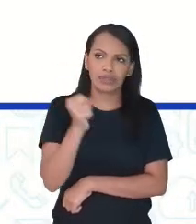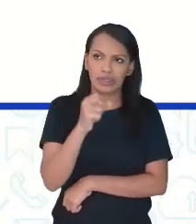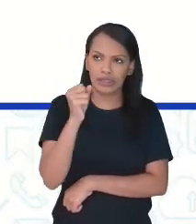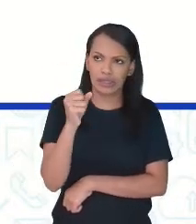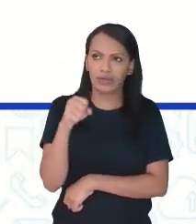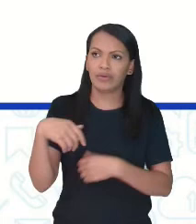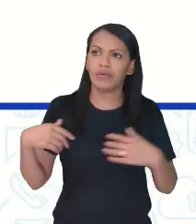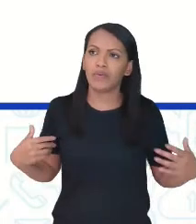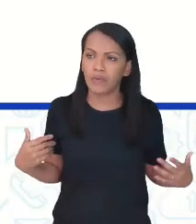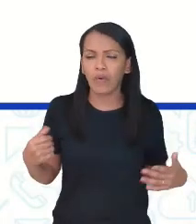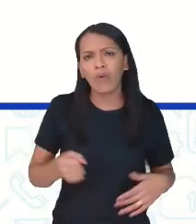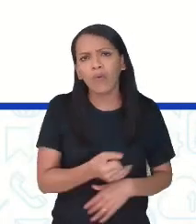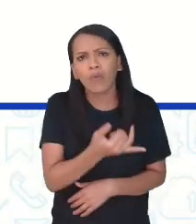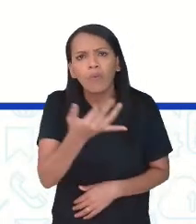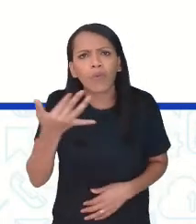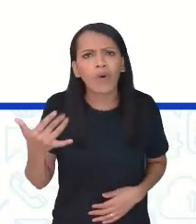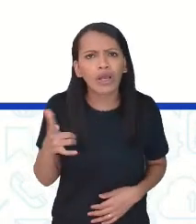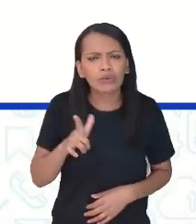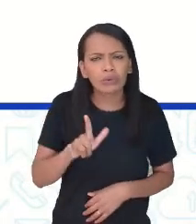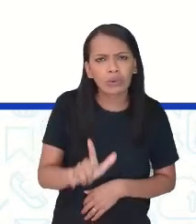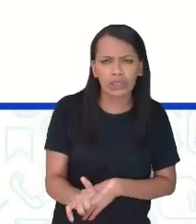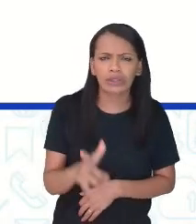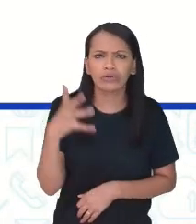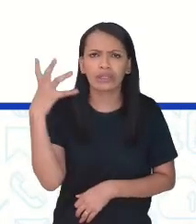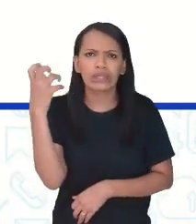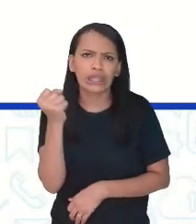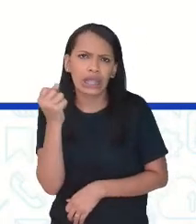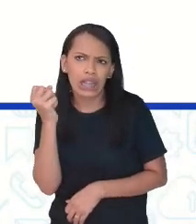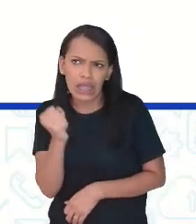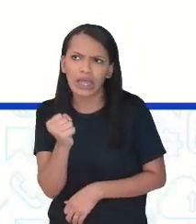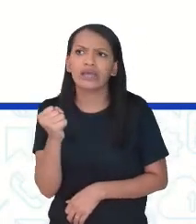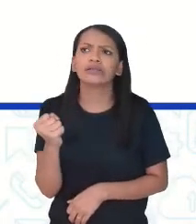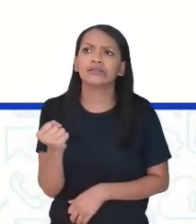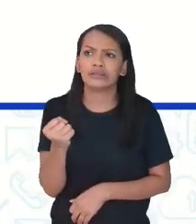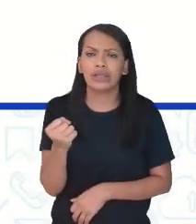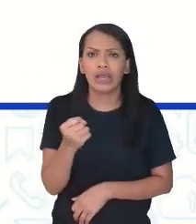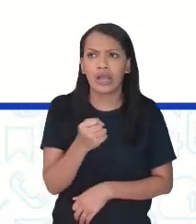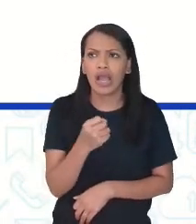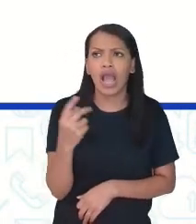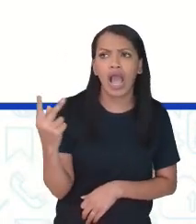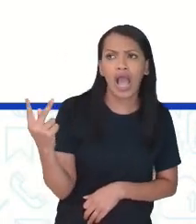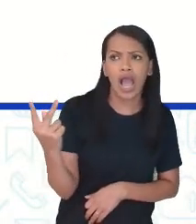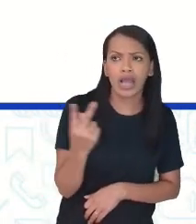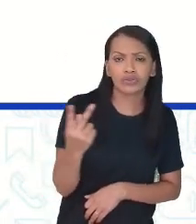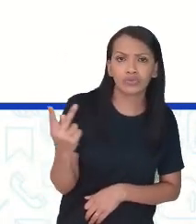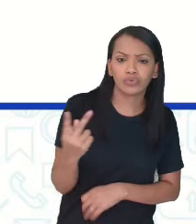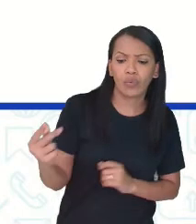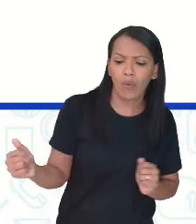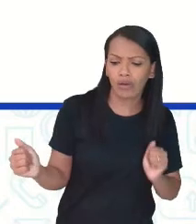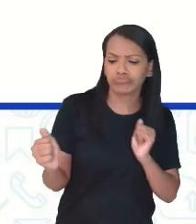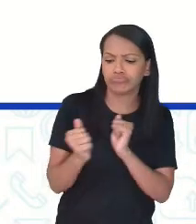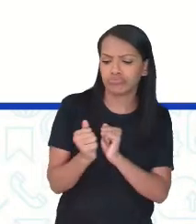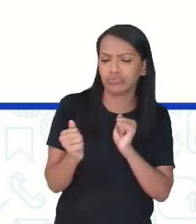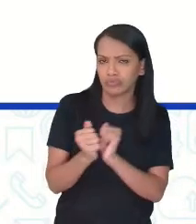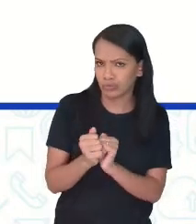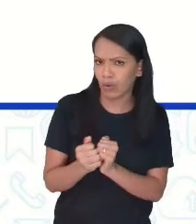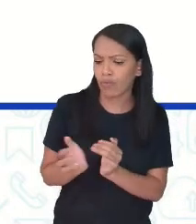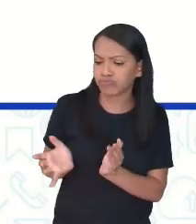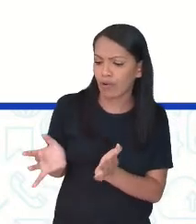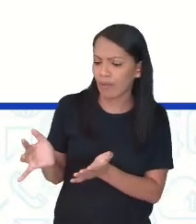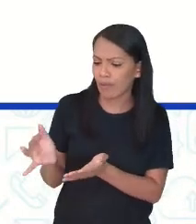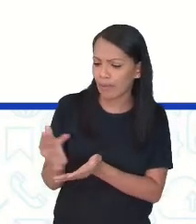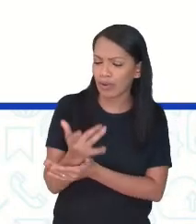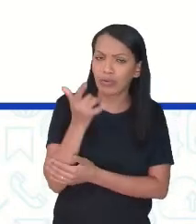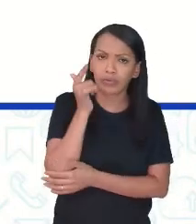da coleta de leite de cada uma das duas crianças aí, e você vê aí que